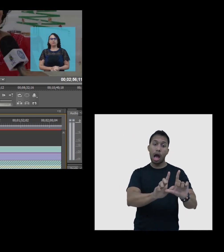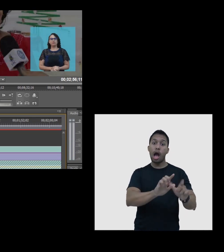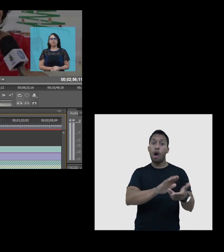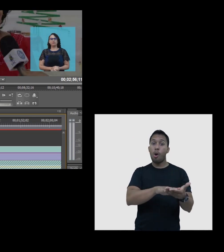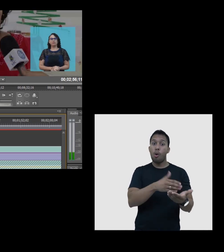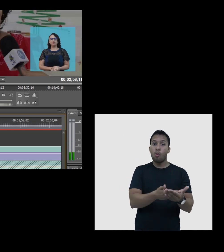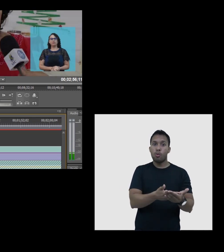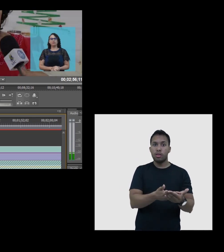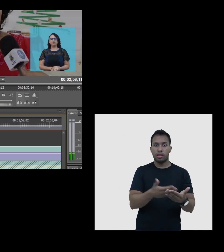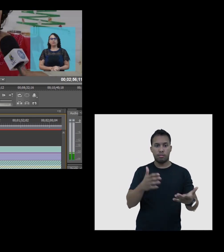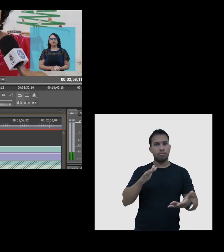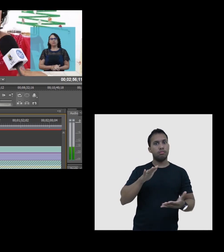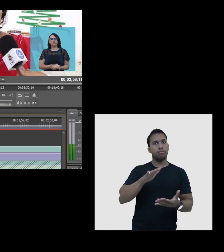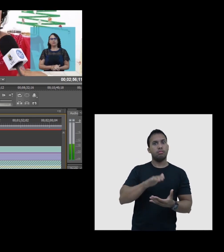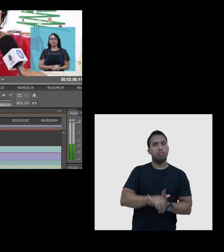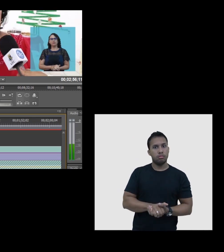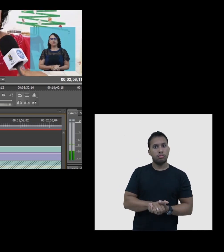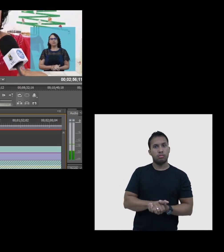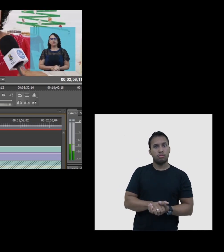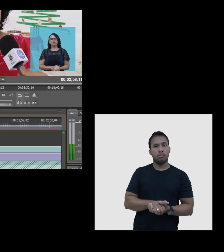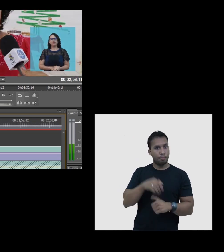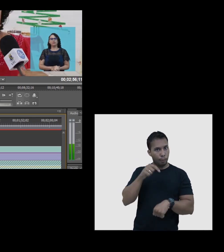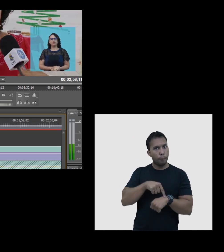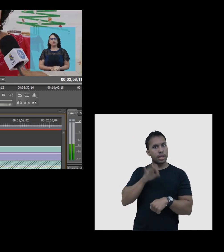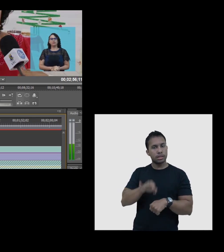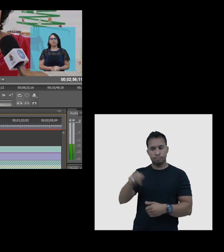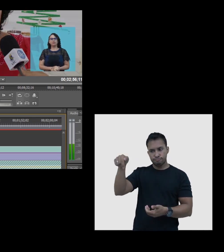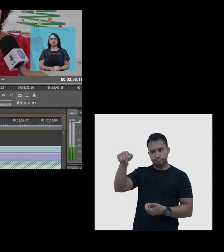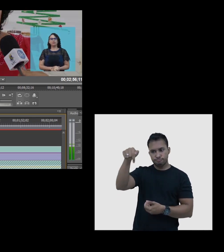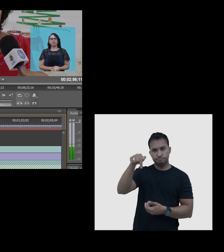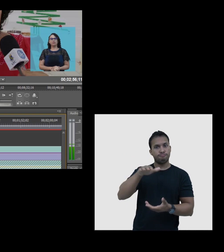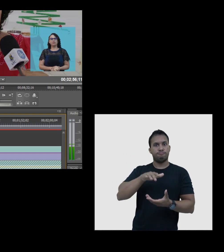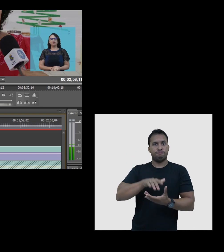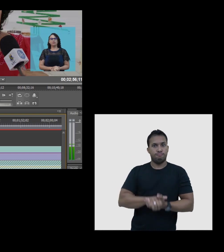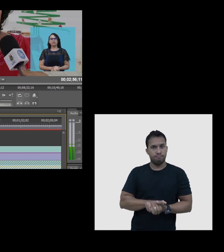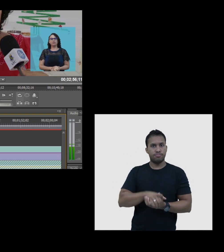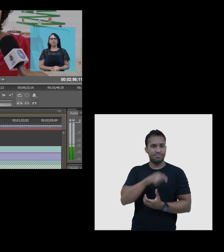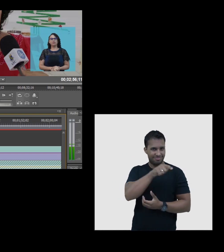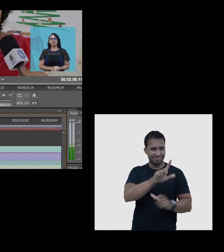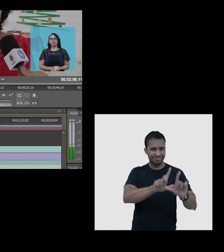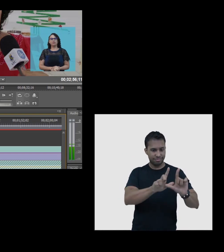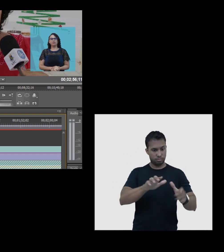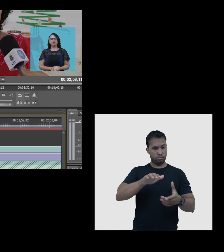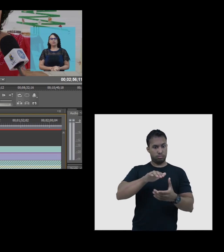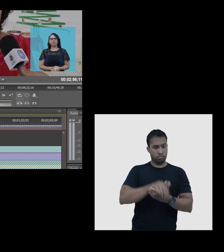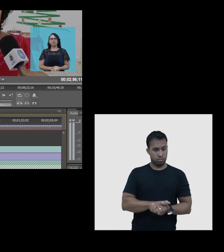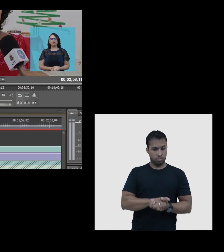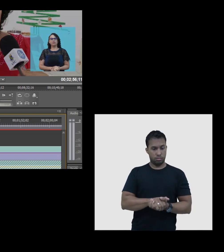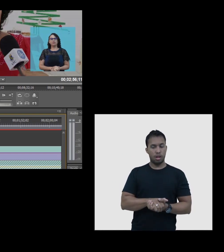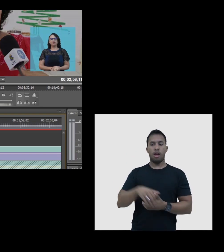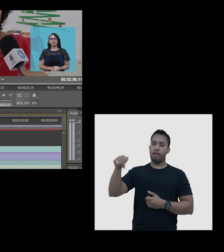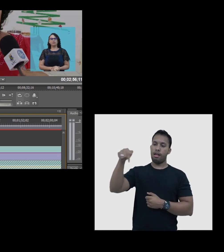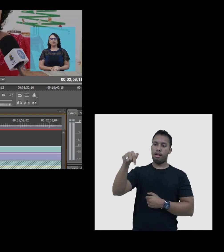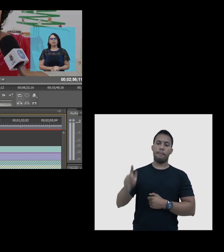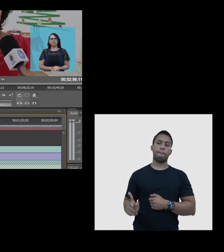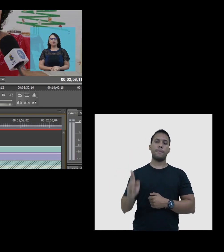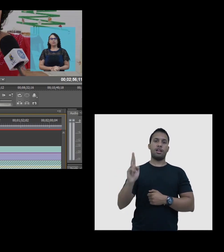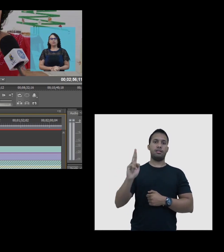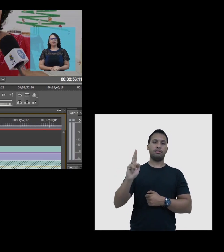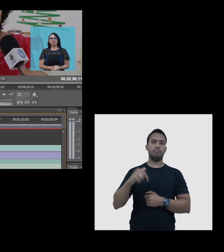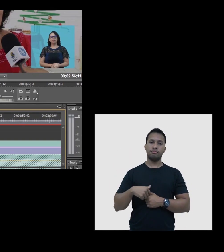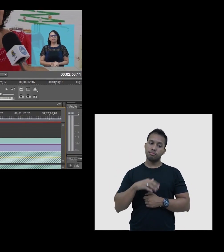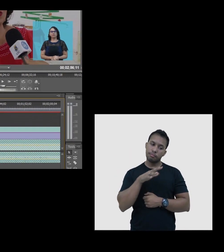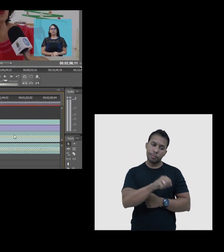com as mãos, indicando que parou a sinalização dessa frase, e vamos fazer o corte na camada do